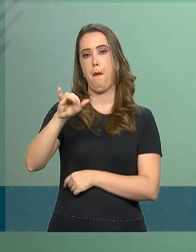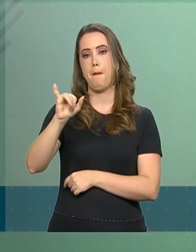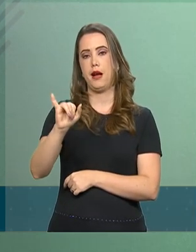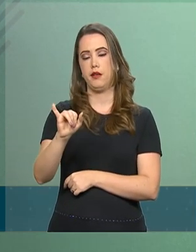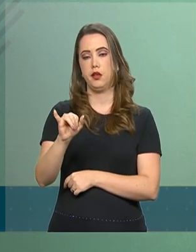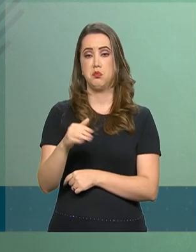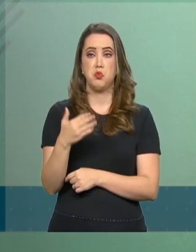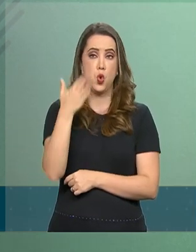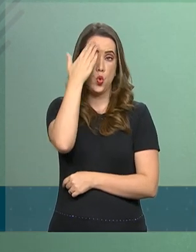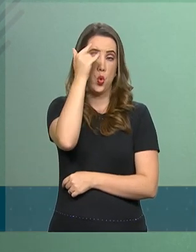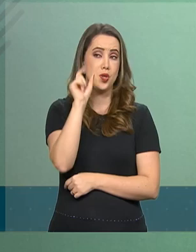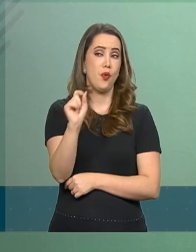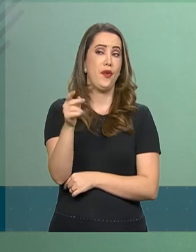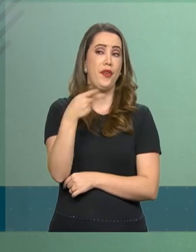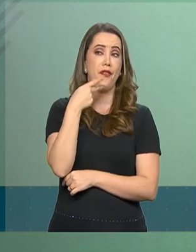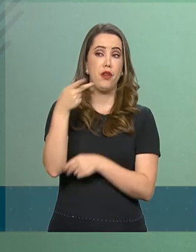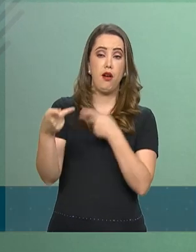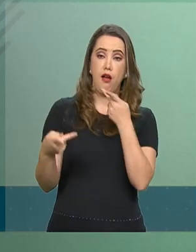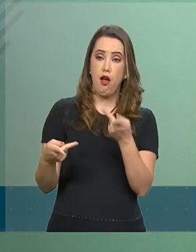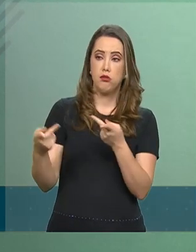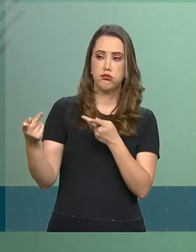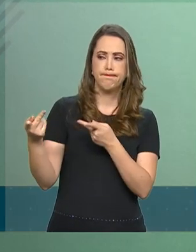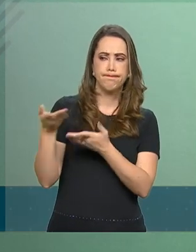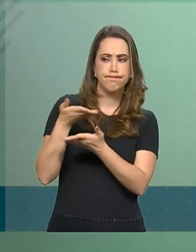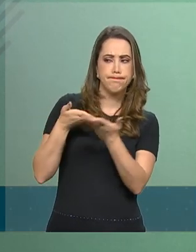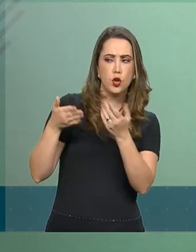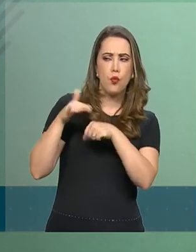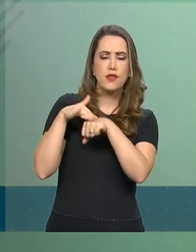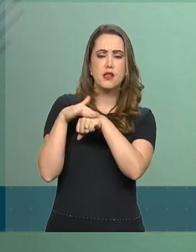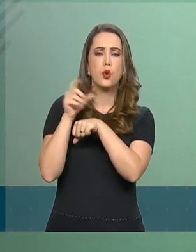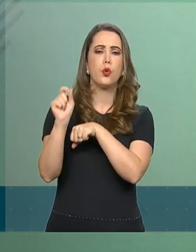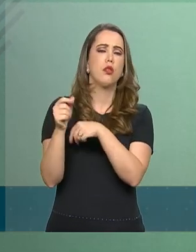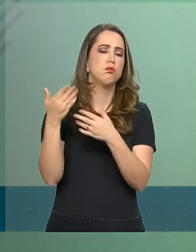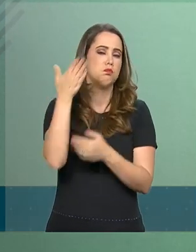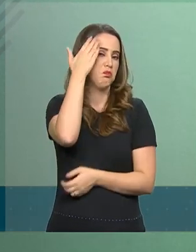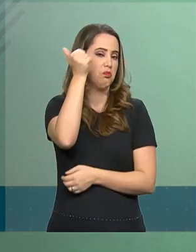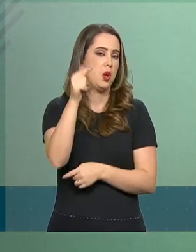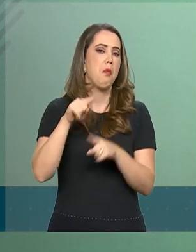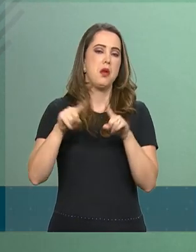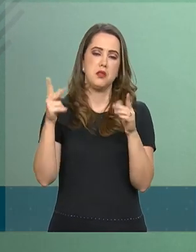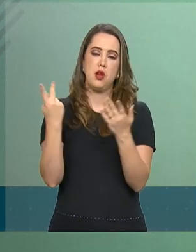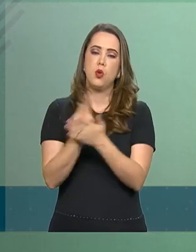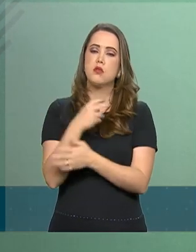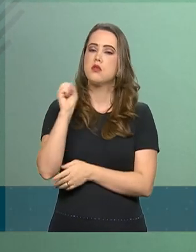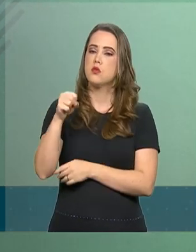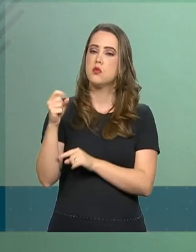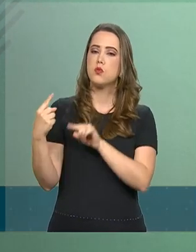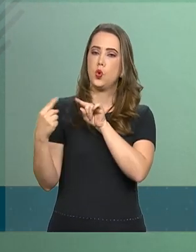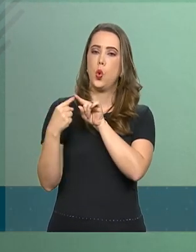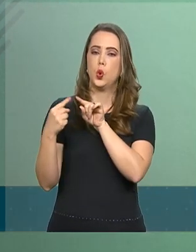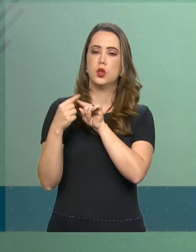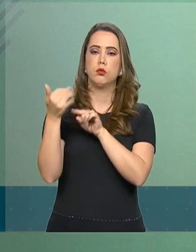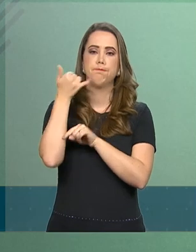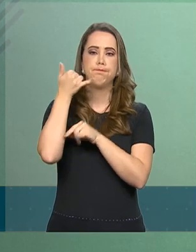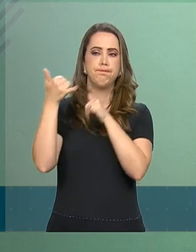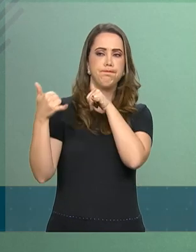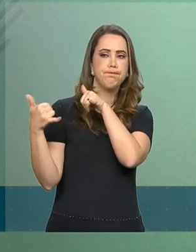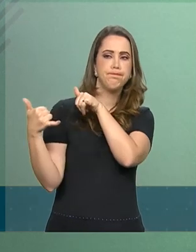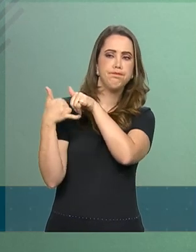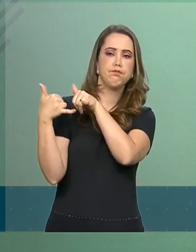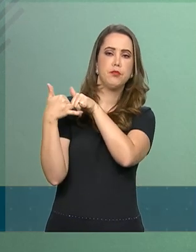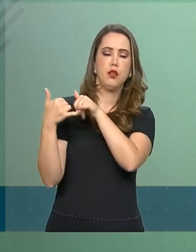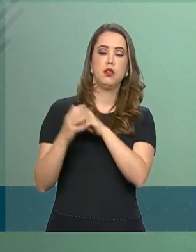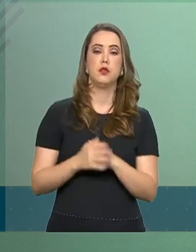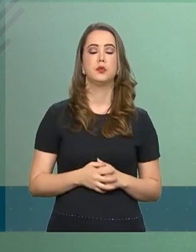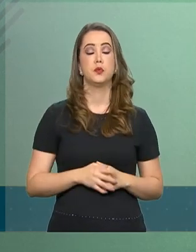adianto que ela ocorreu com relação à agenda do presidente o ministro